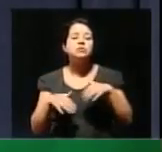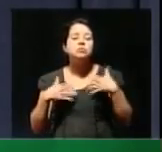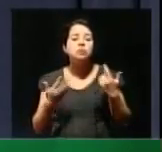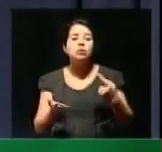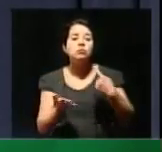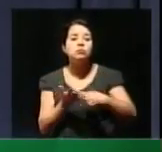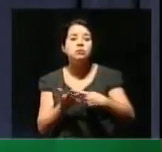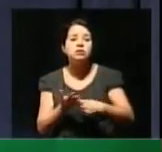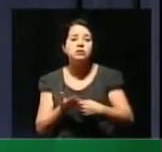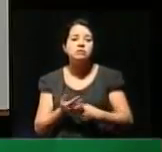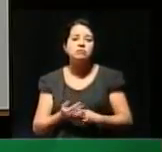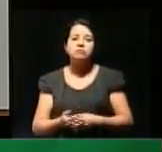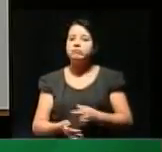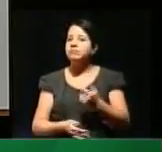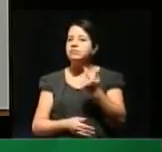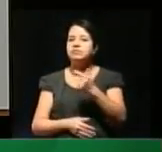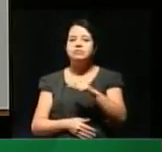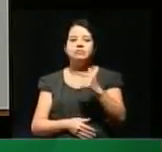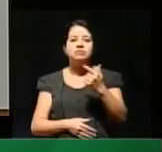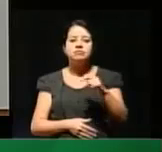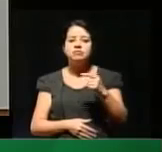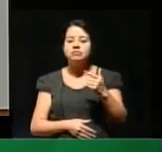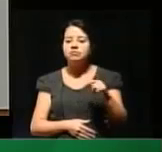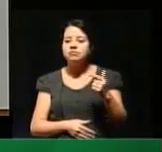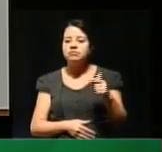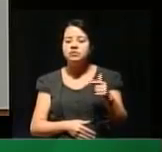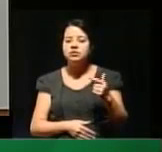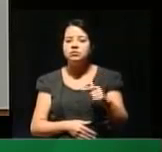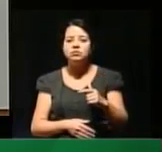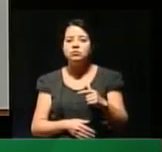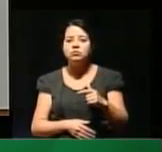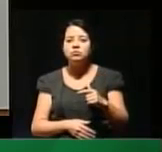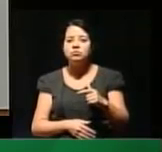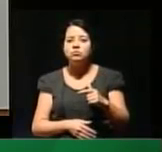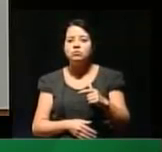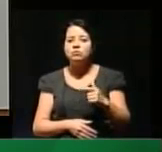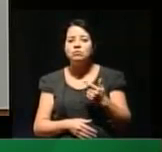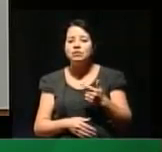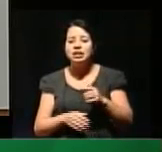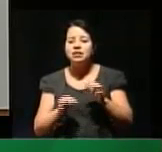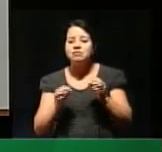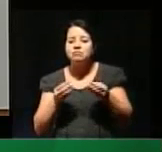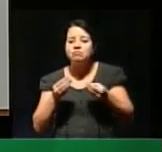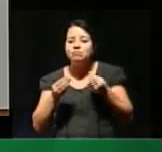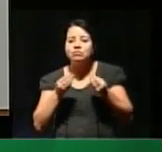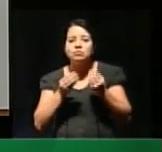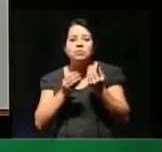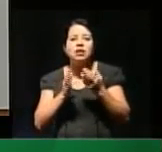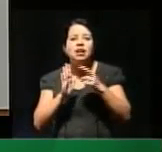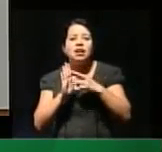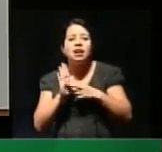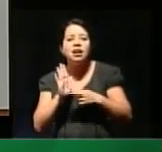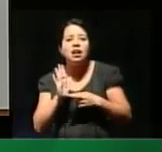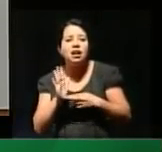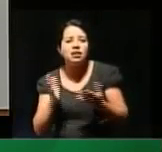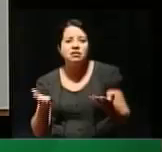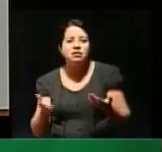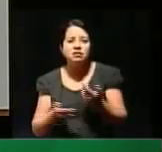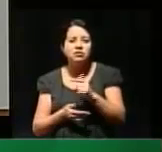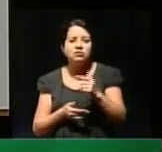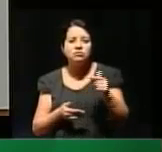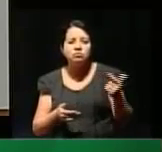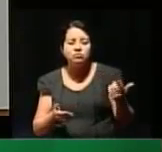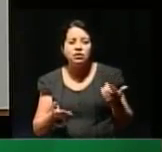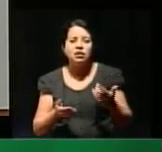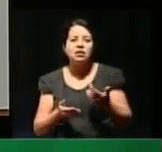Não tem uma bala de prata que você vá matar isso, né? que resolva tudo, uma pílula que vai resolver tudo,